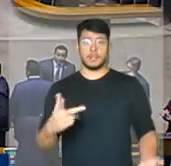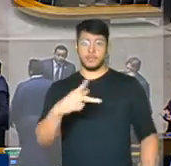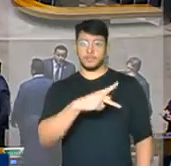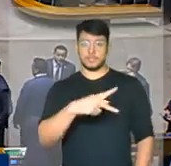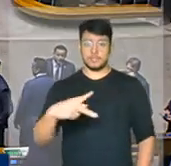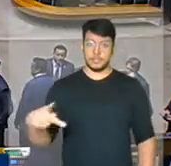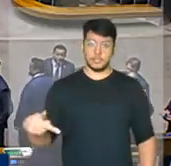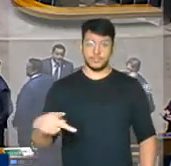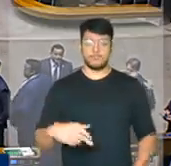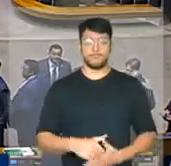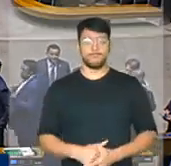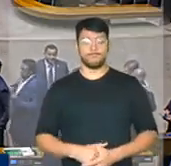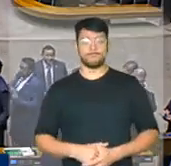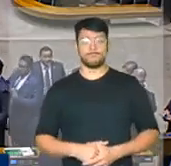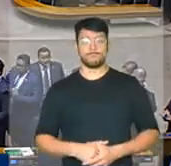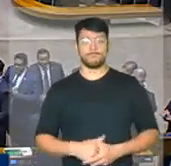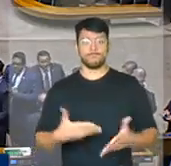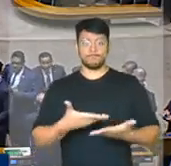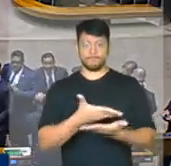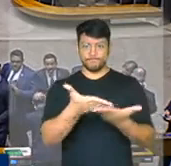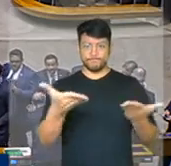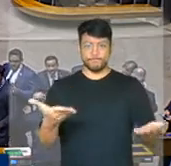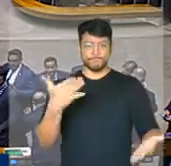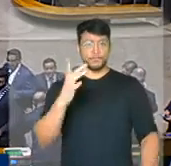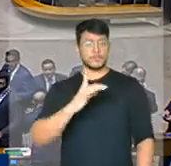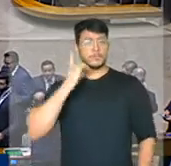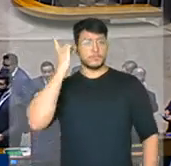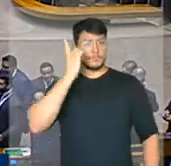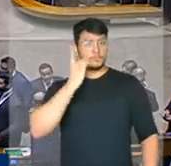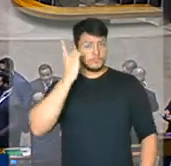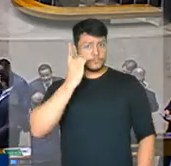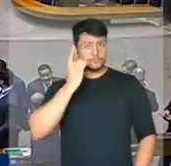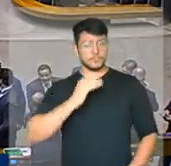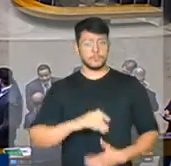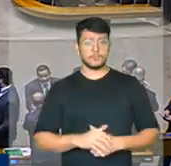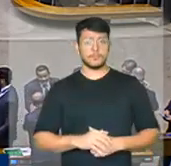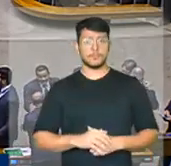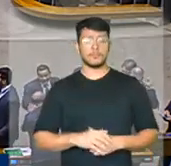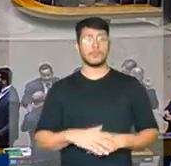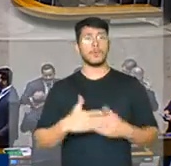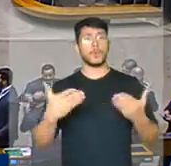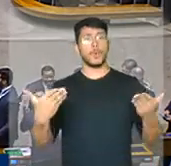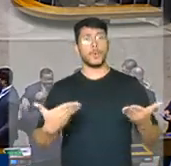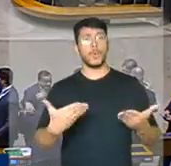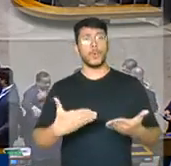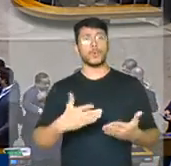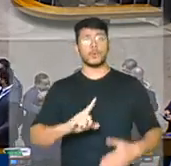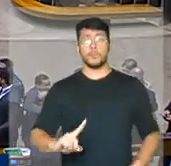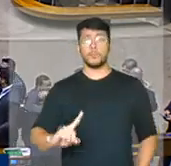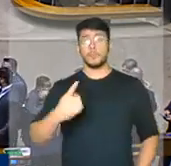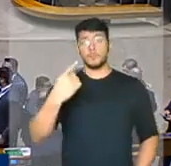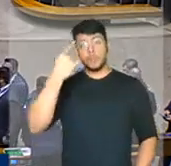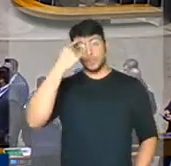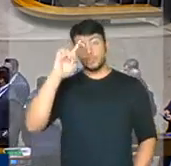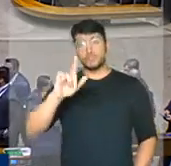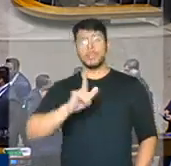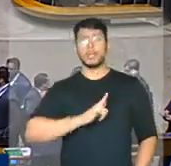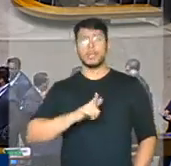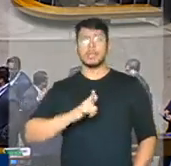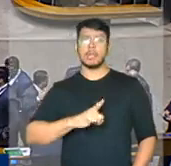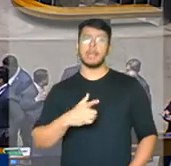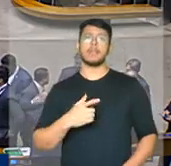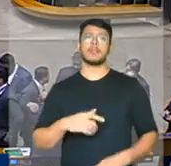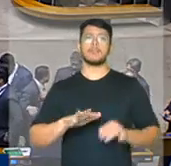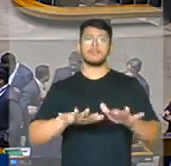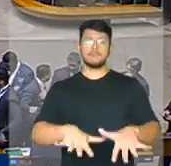Rodrigo Maia, nobres colegas parlamentares, hoje é o primeiro dia de sessão